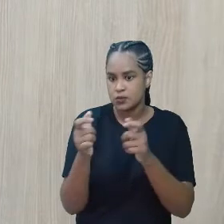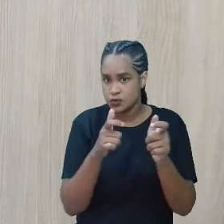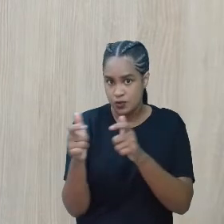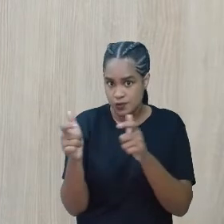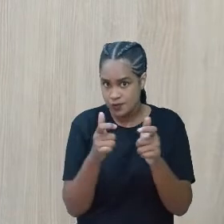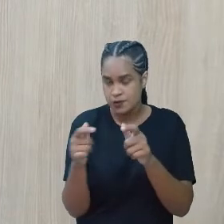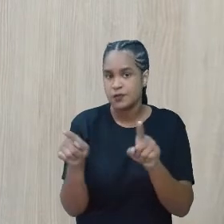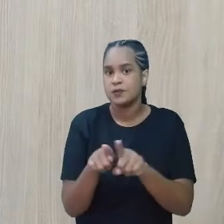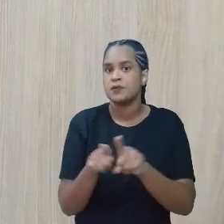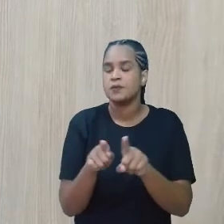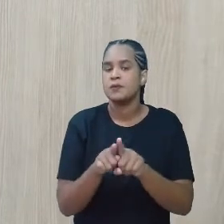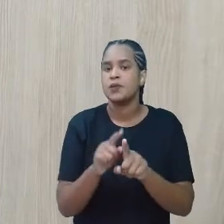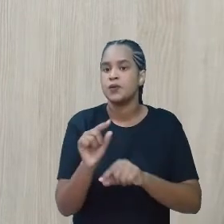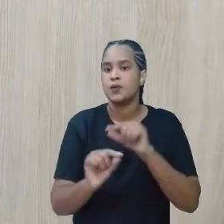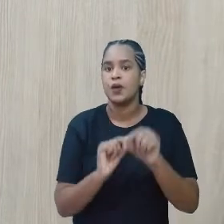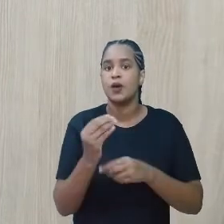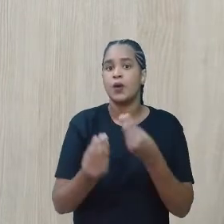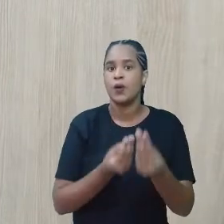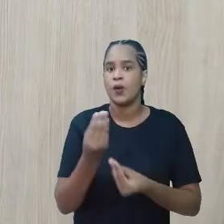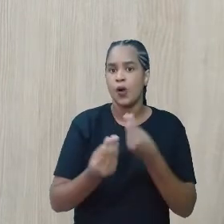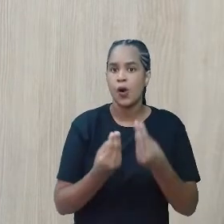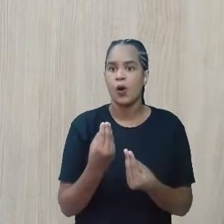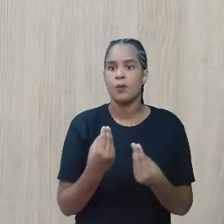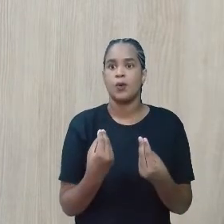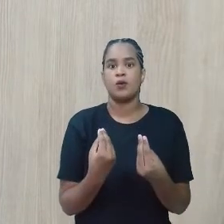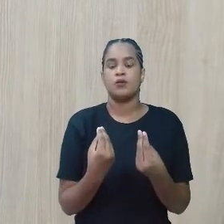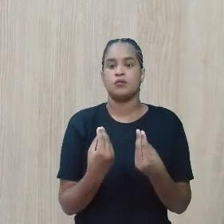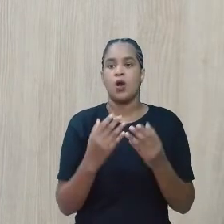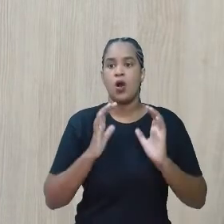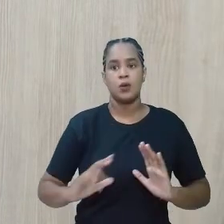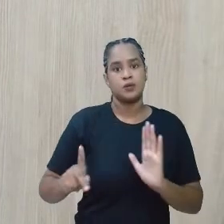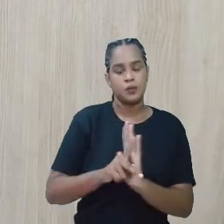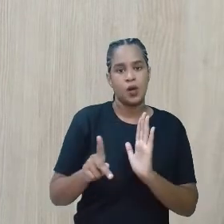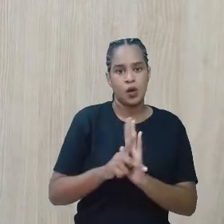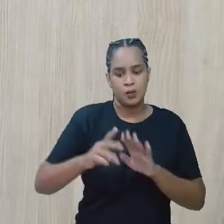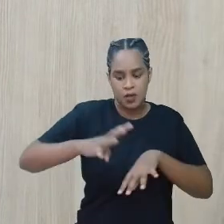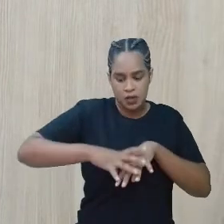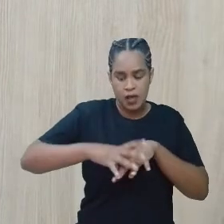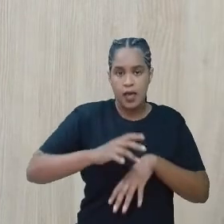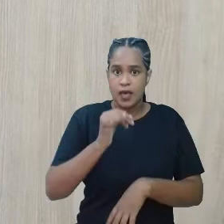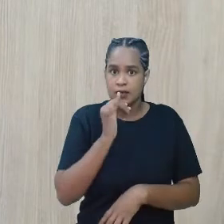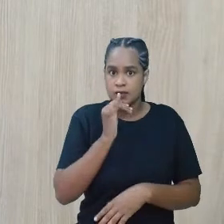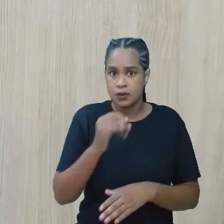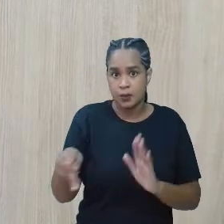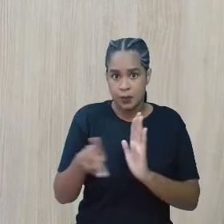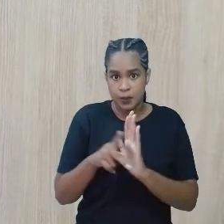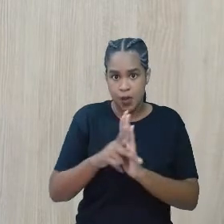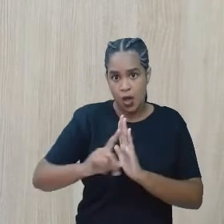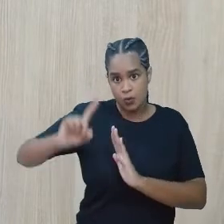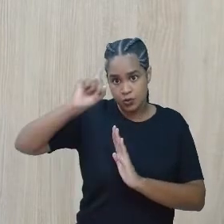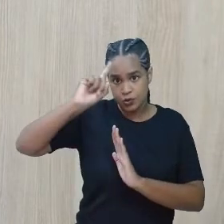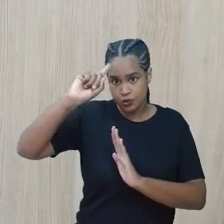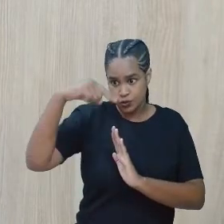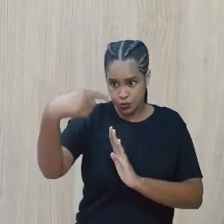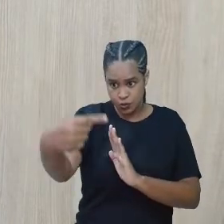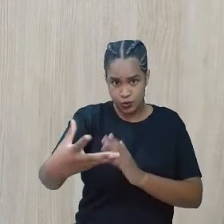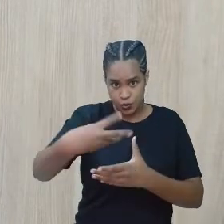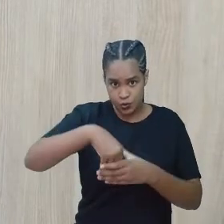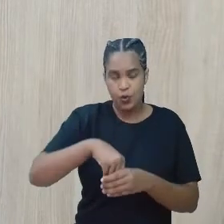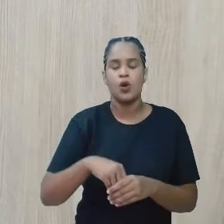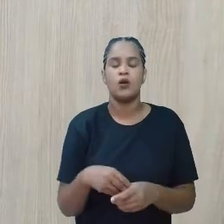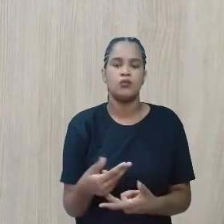esse tipo de comportamento matemático, né? A gente está utilizando um exemplo do dia a dia, um comportamento de coisas que a